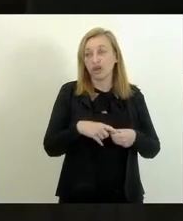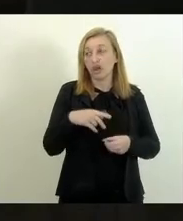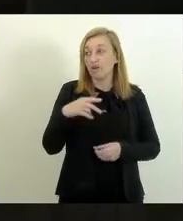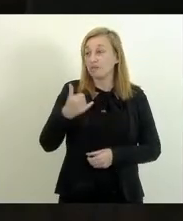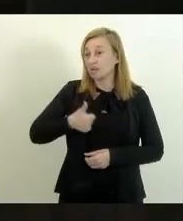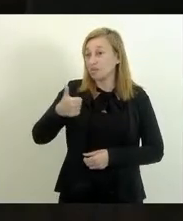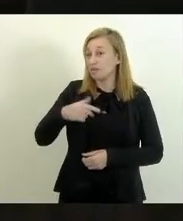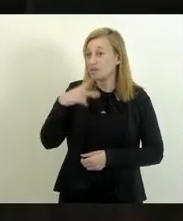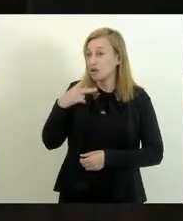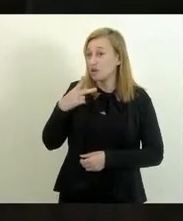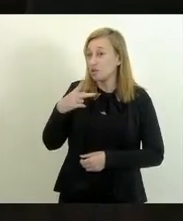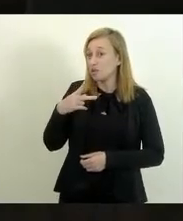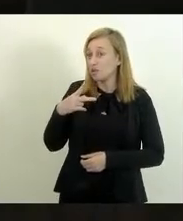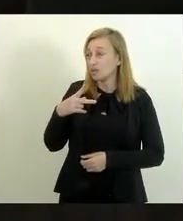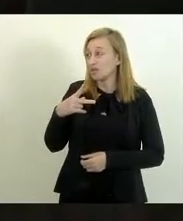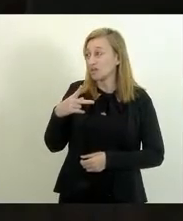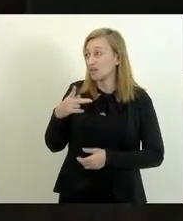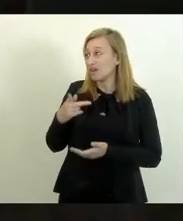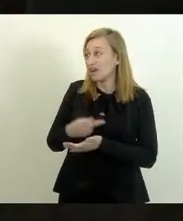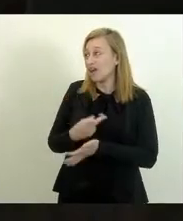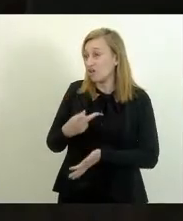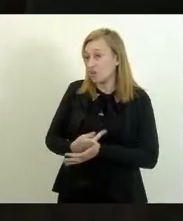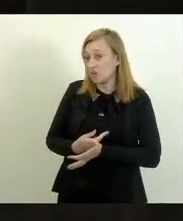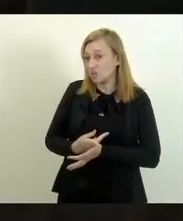mas o mal entendido não pode durar uma semana, né?